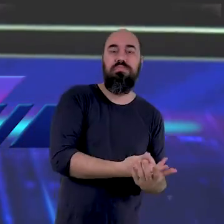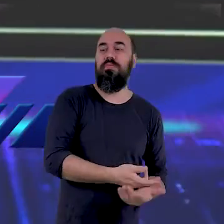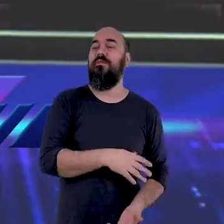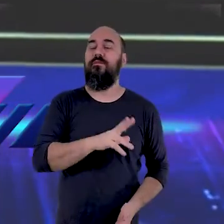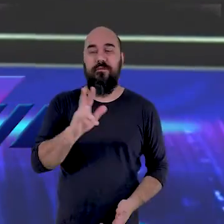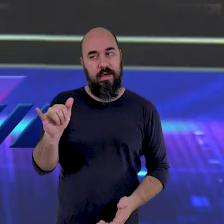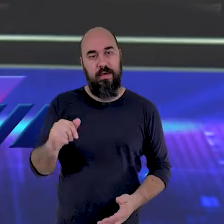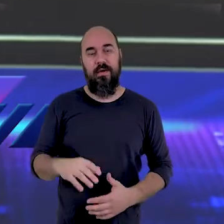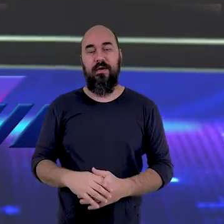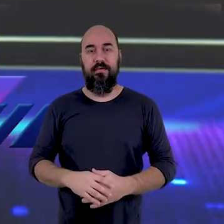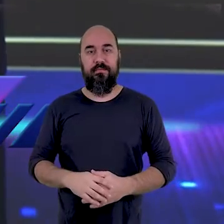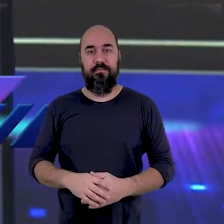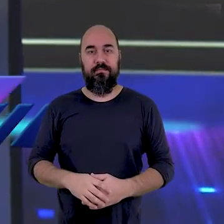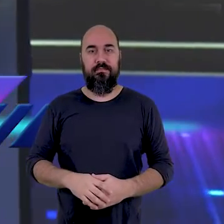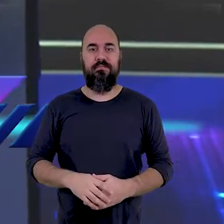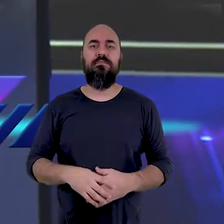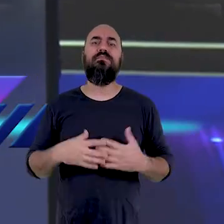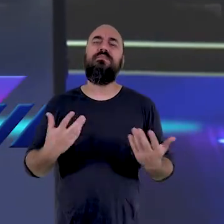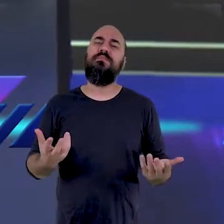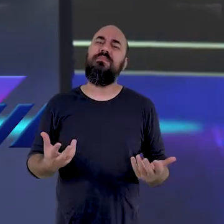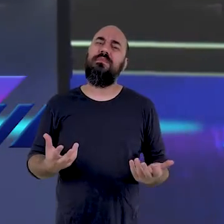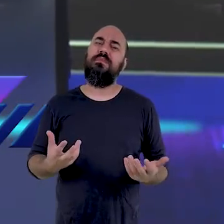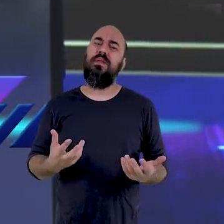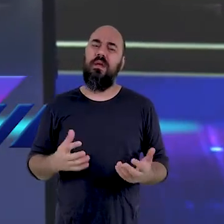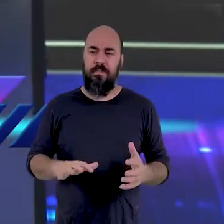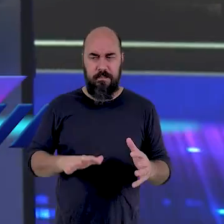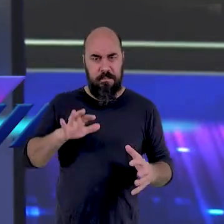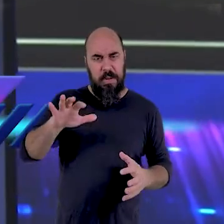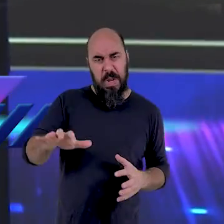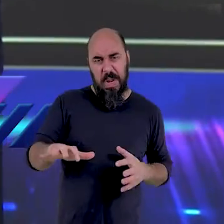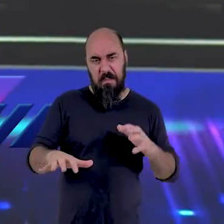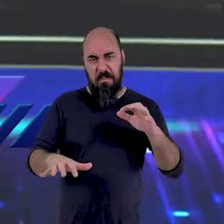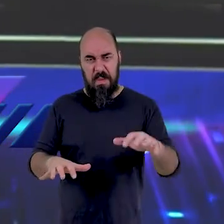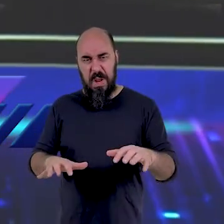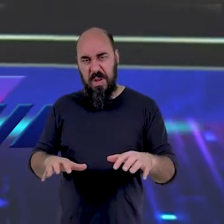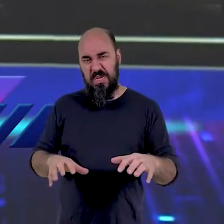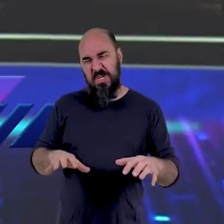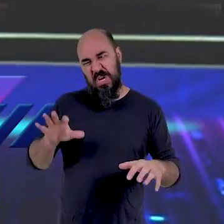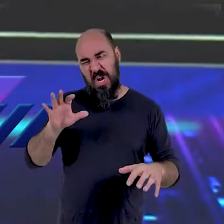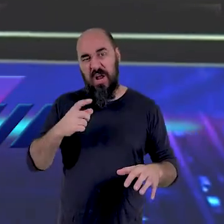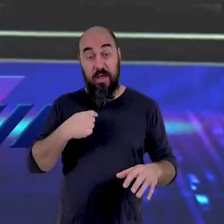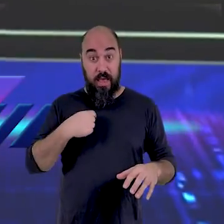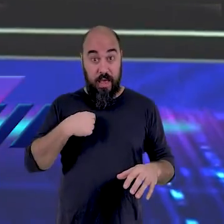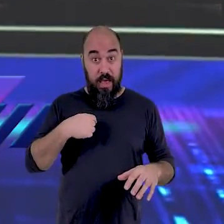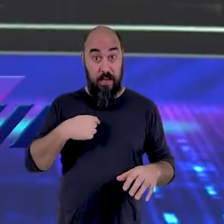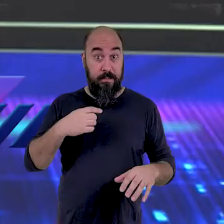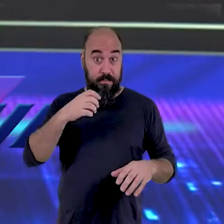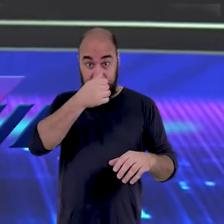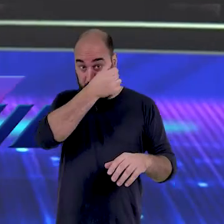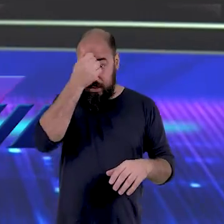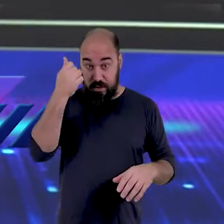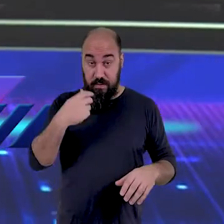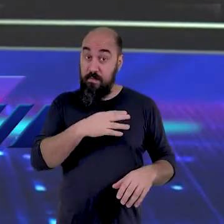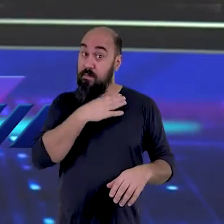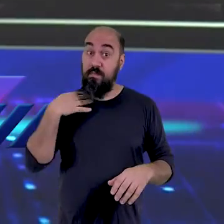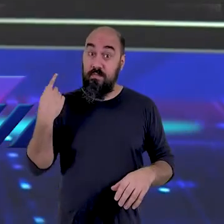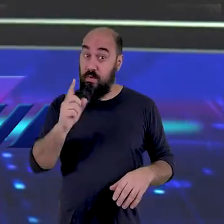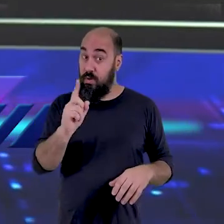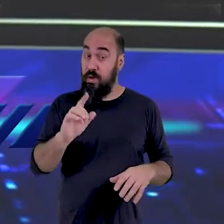Para identificar a besta que mata as testemunhas, precisamos encontrar na história